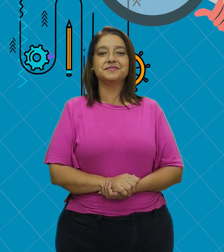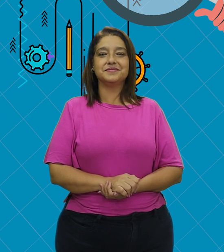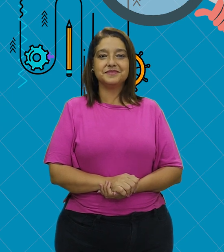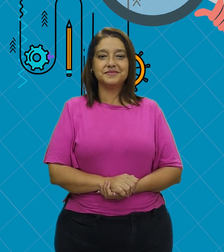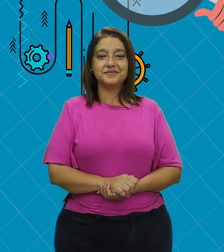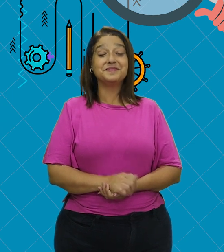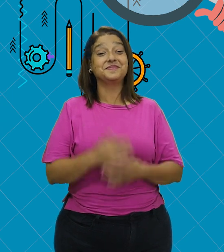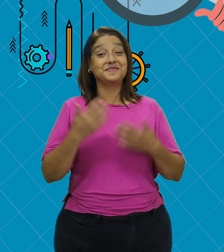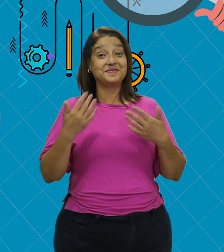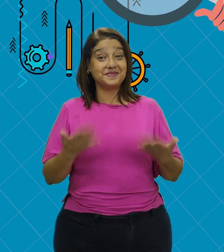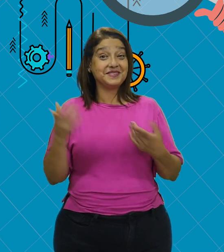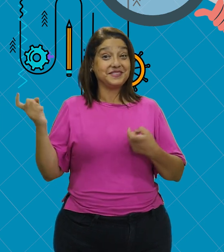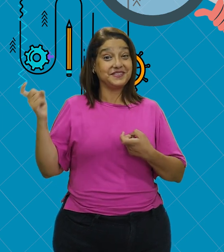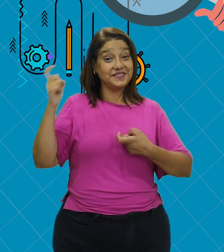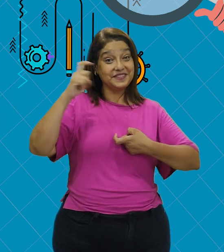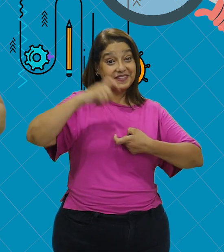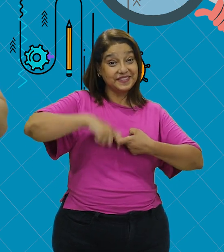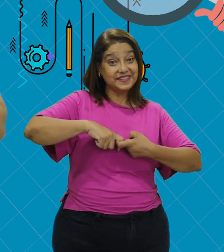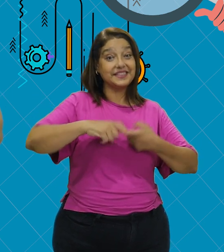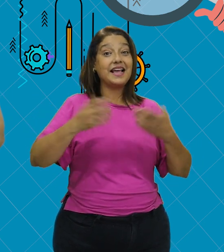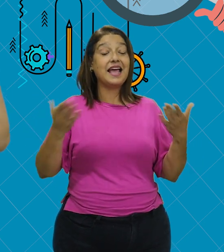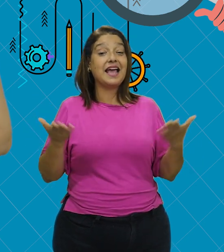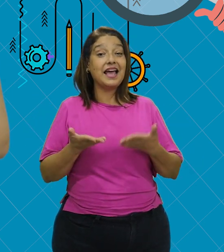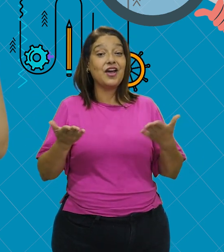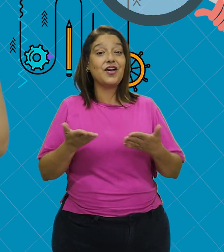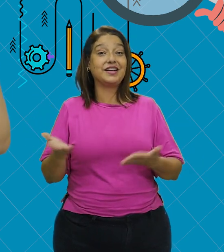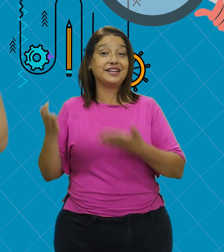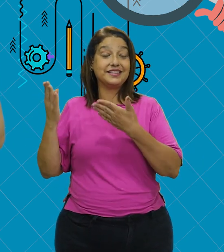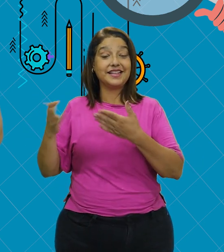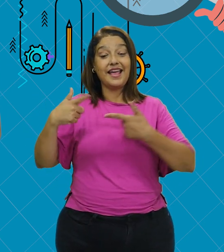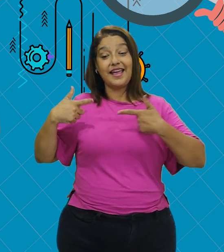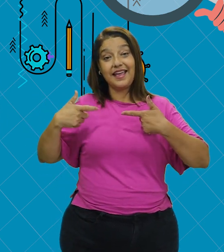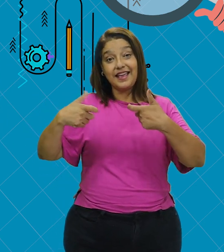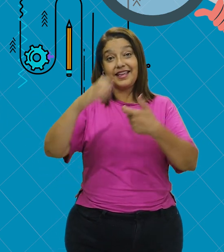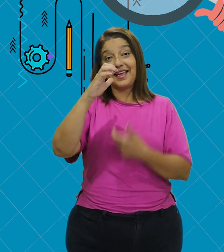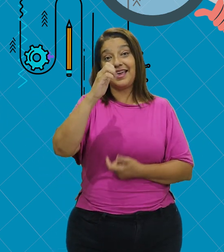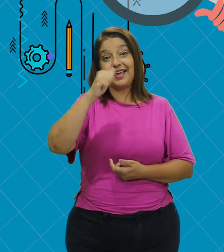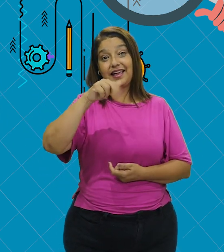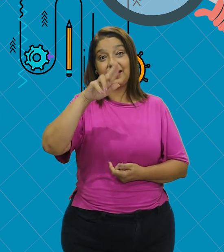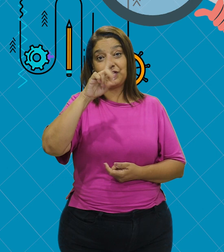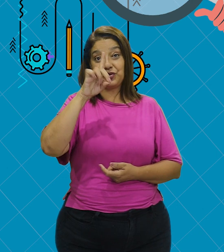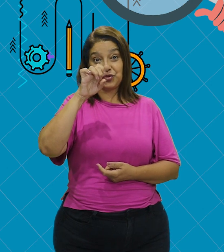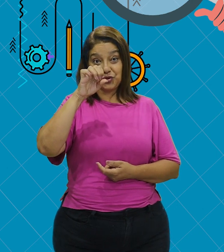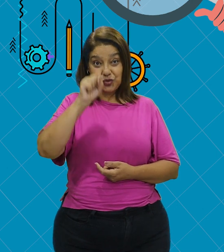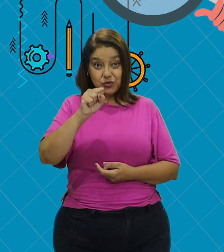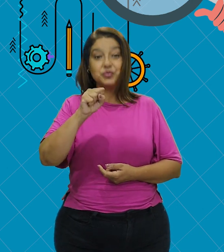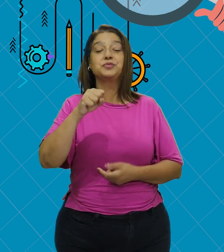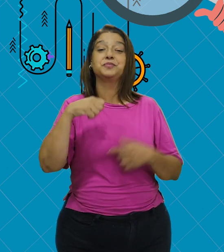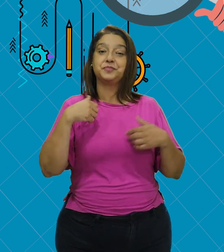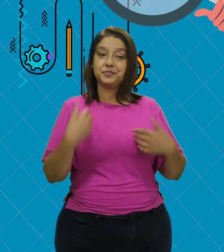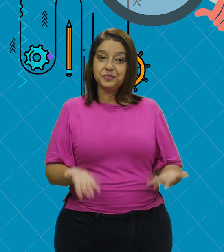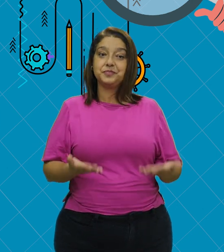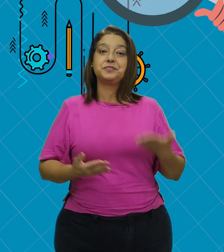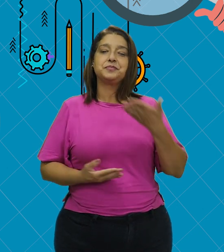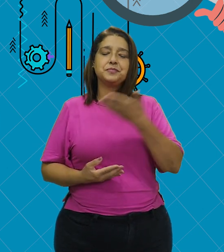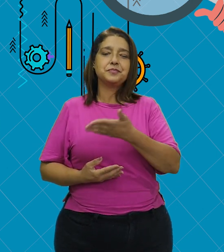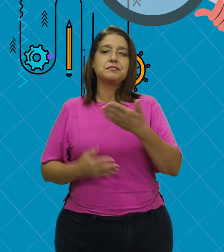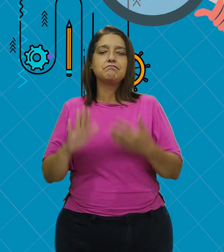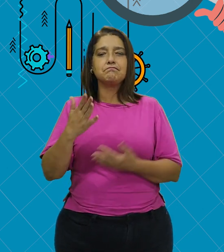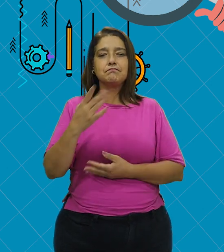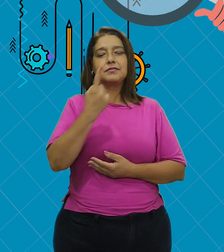Estamos de volta e agora falaremos sobre a Guerra de Canudos. Exatamente, André. A Guerra de Canudos ela ocorreu de 1896